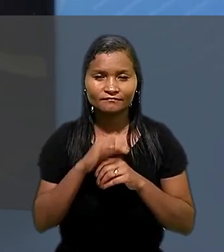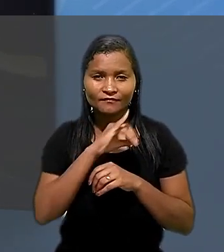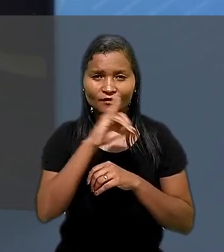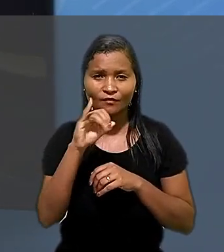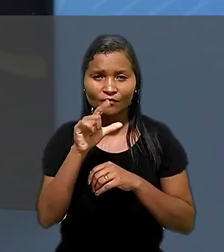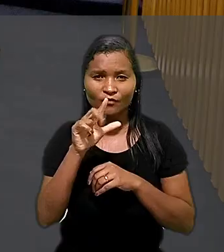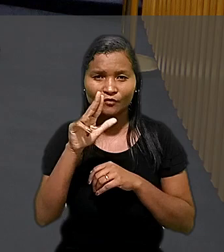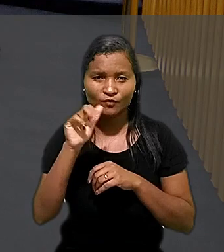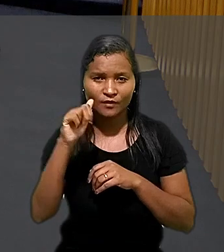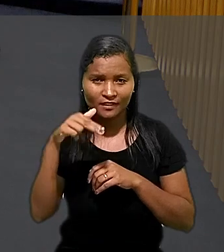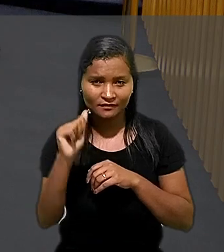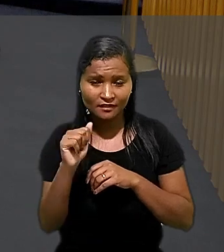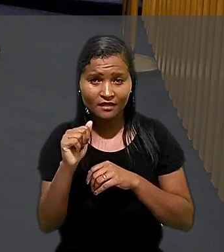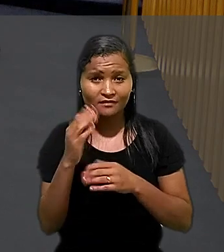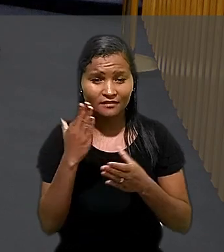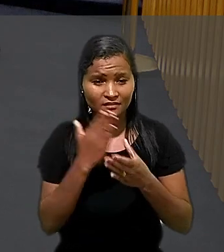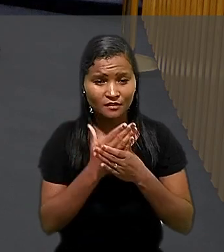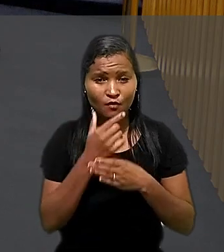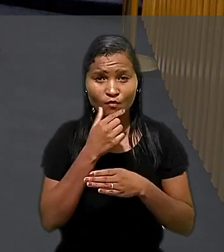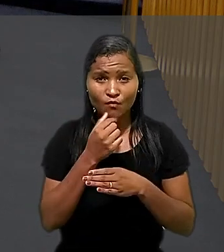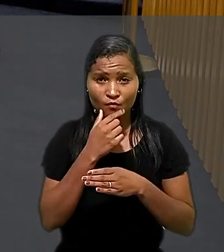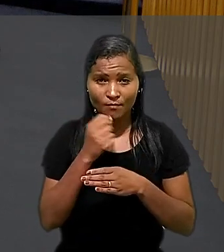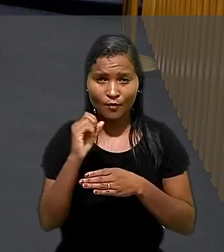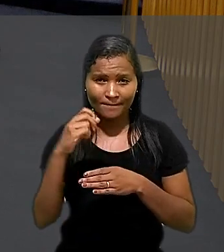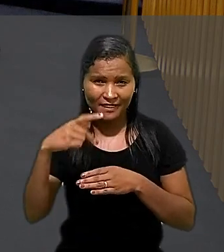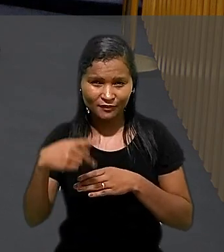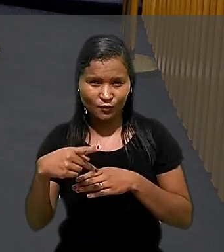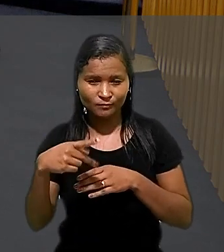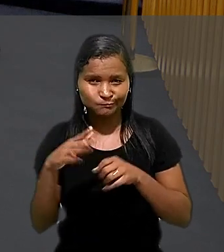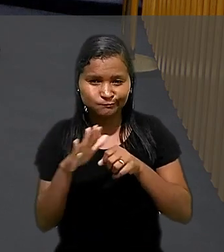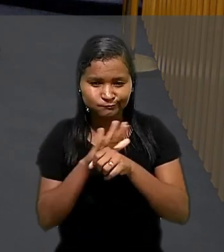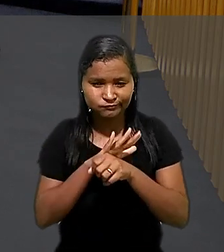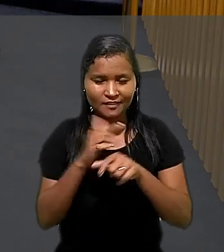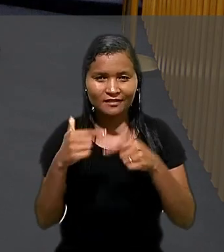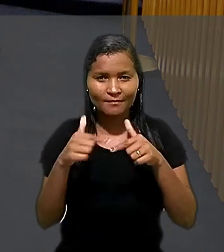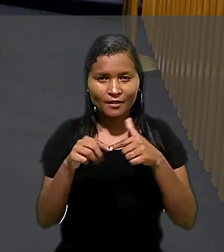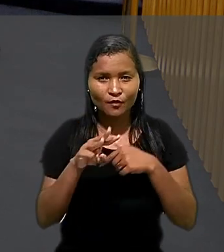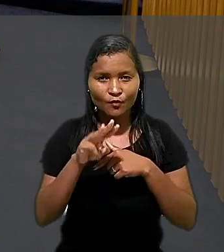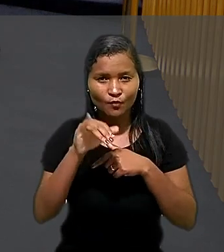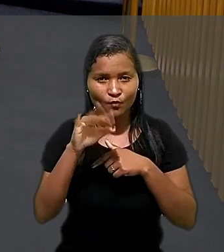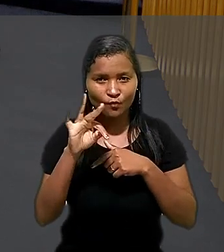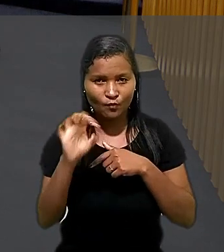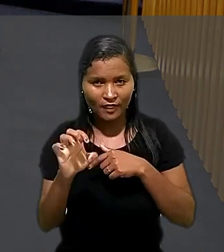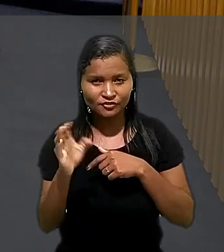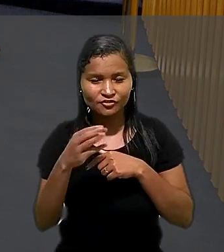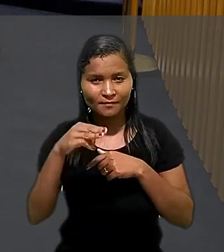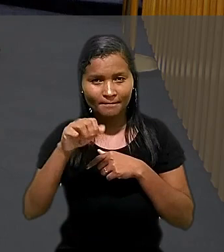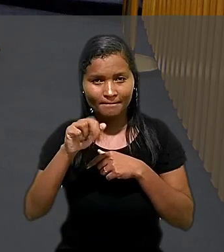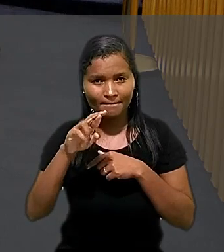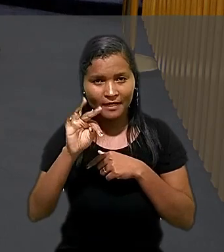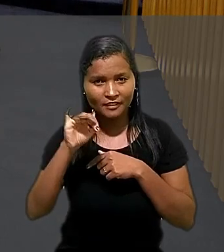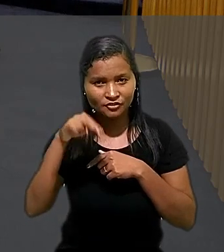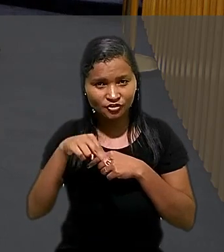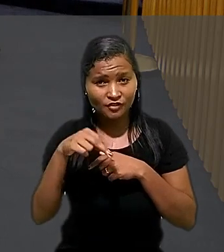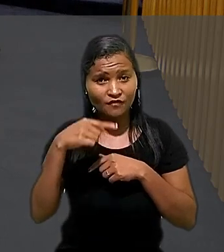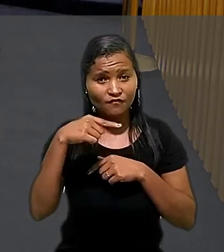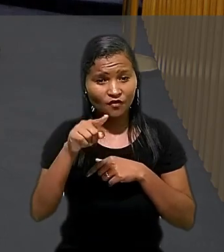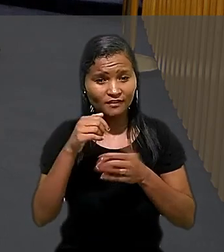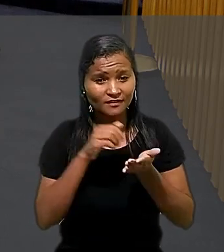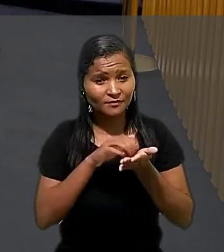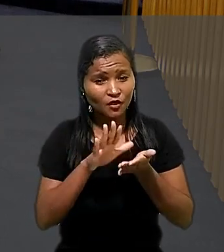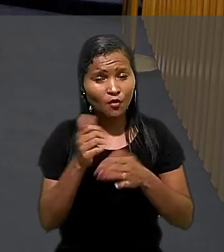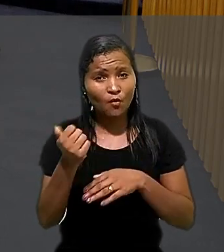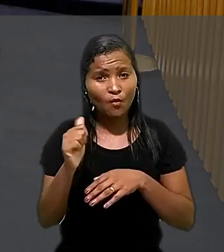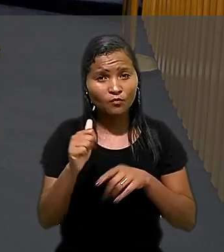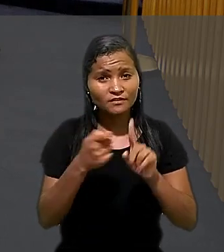Oi, Luana. Na ação, o operador de enchimento que trabalhou na White Martins diz que foi demitido 11 meses antes